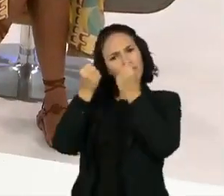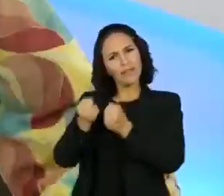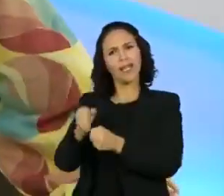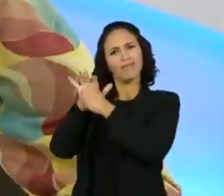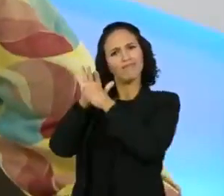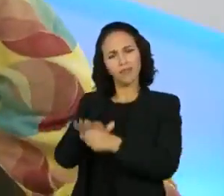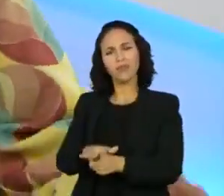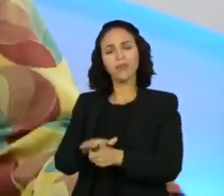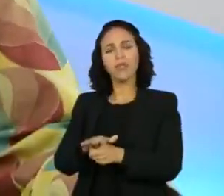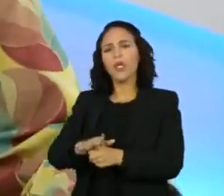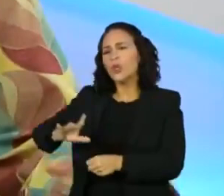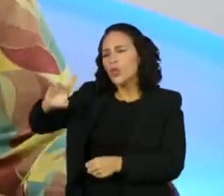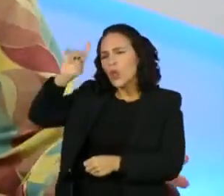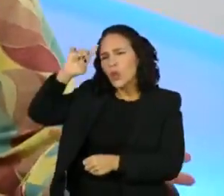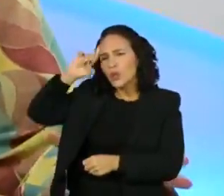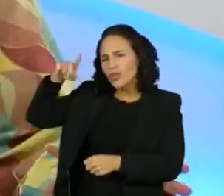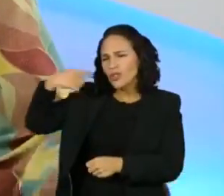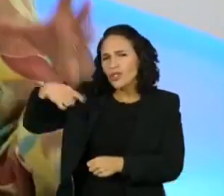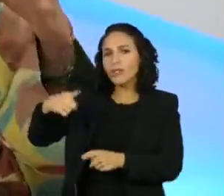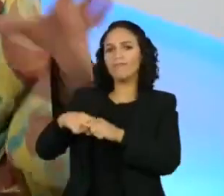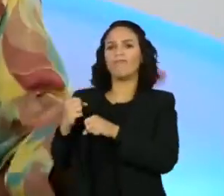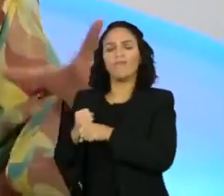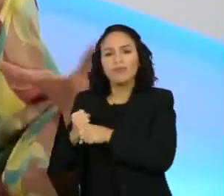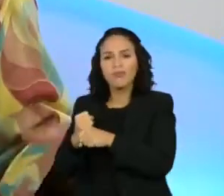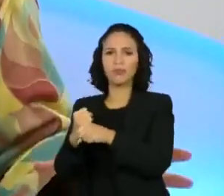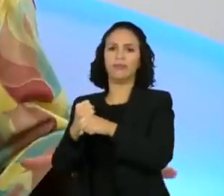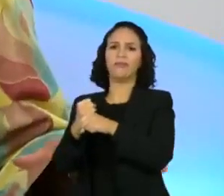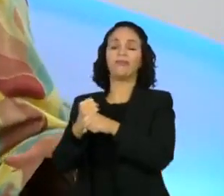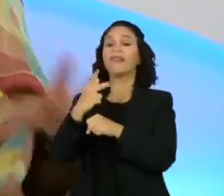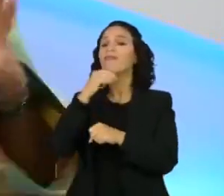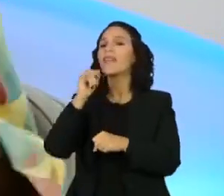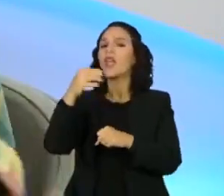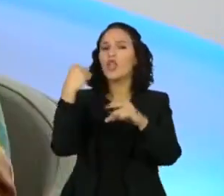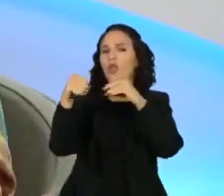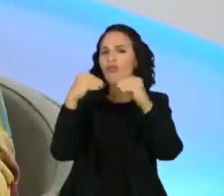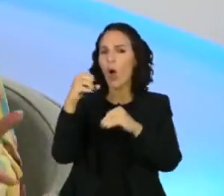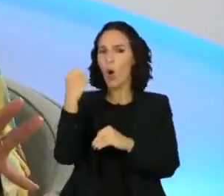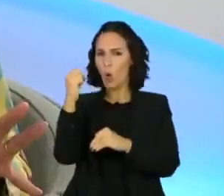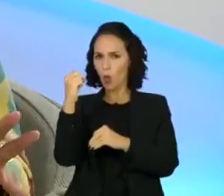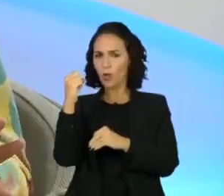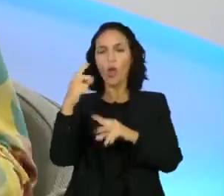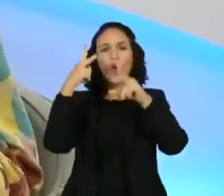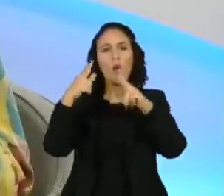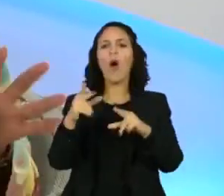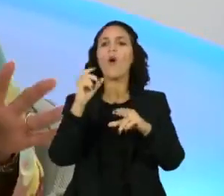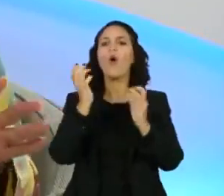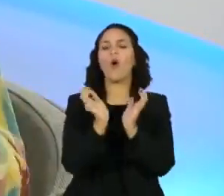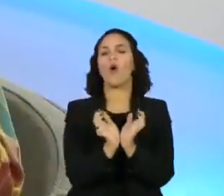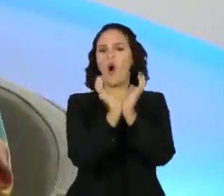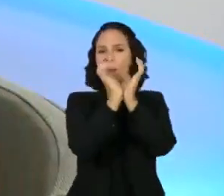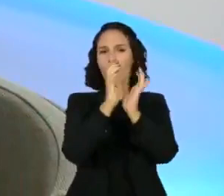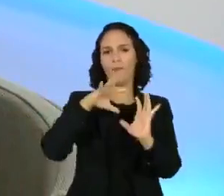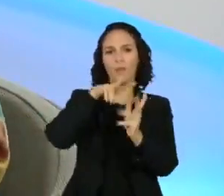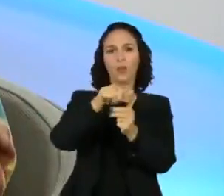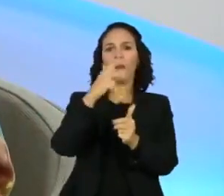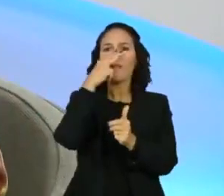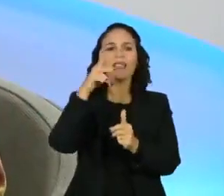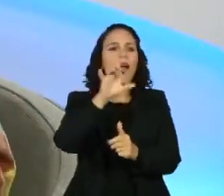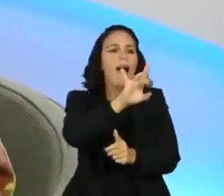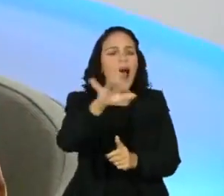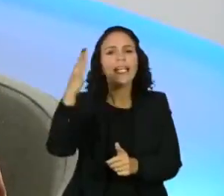durante muito tempo. E Novela das Oito é igual Copa do Mundo, cara. Todo mundo é técnico. É isso. Eu